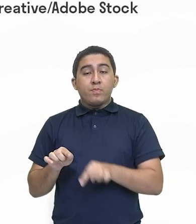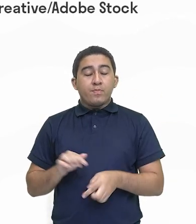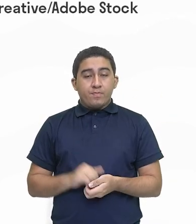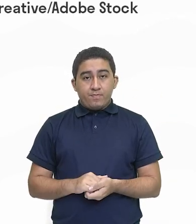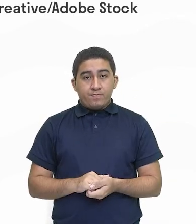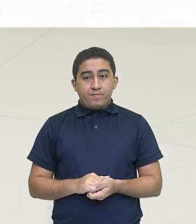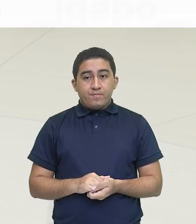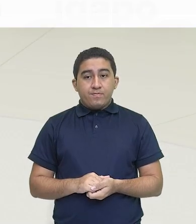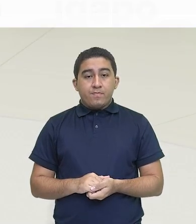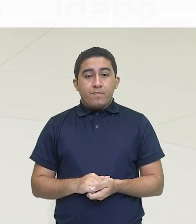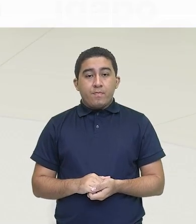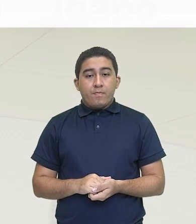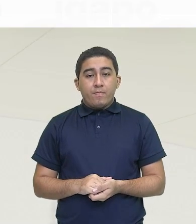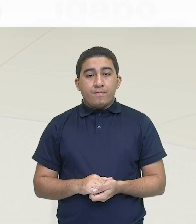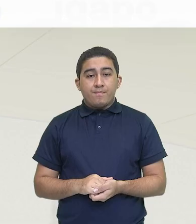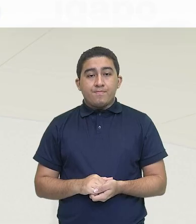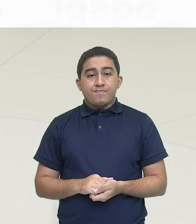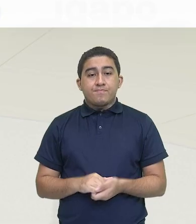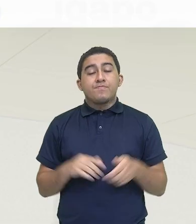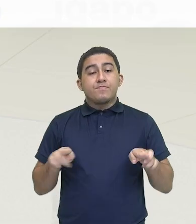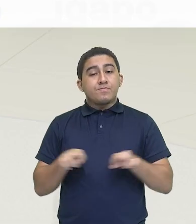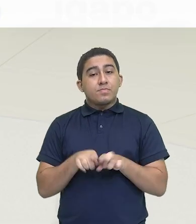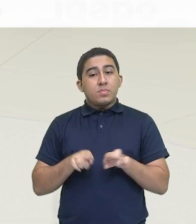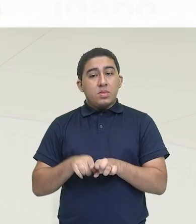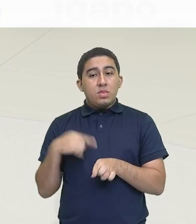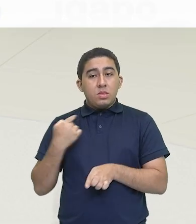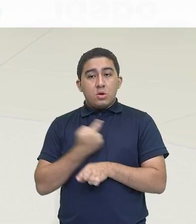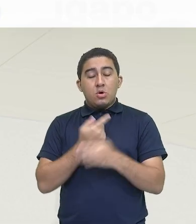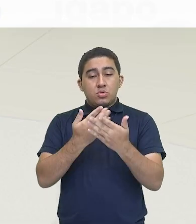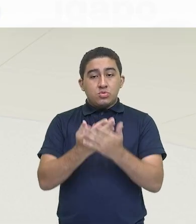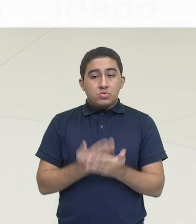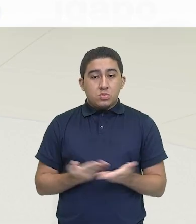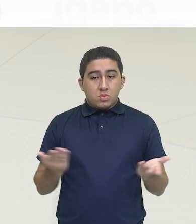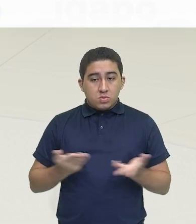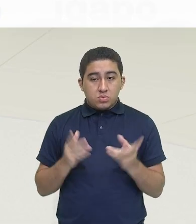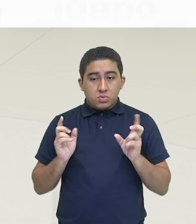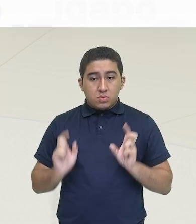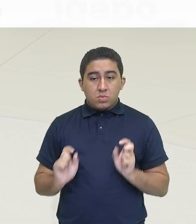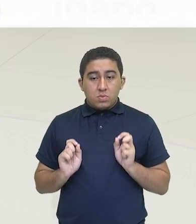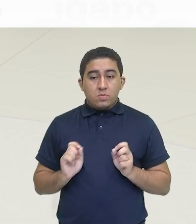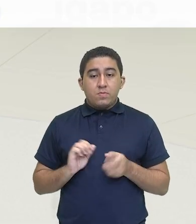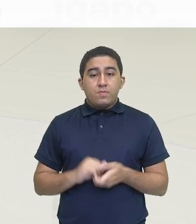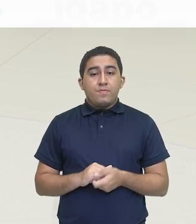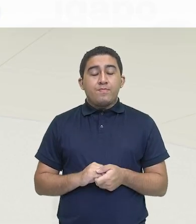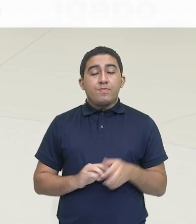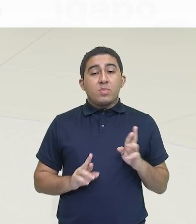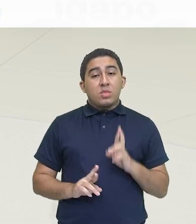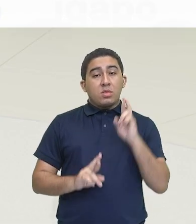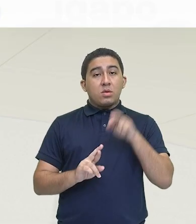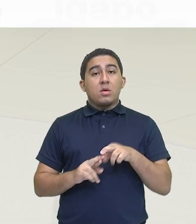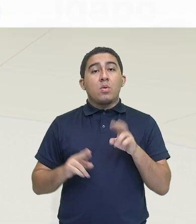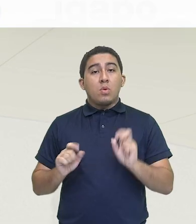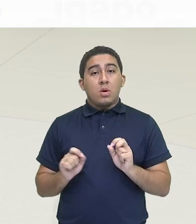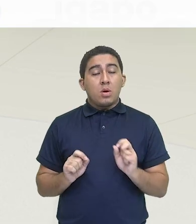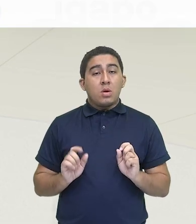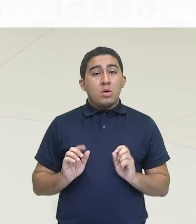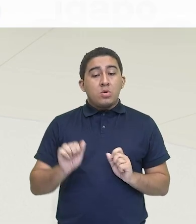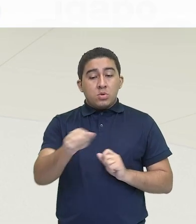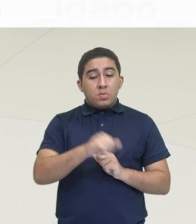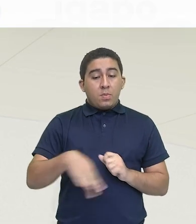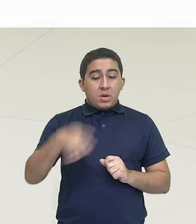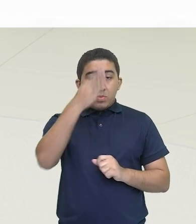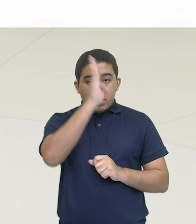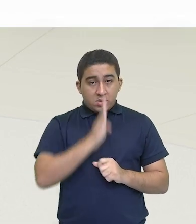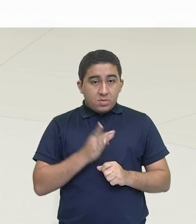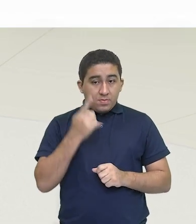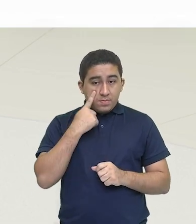energia. Nós também vamos estudar aí hoje sobre os biomas brasileiros e vamos ver alguns.